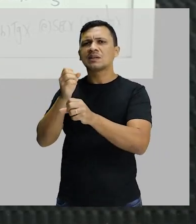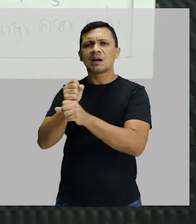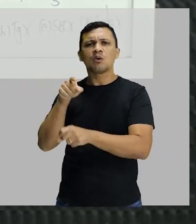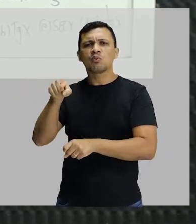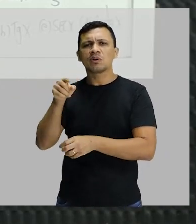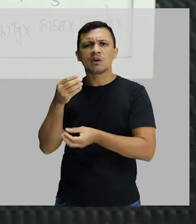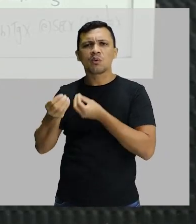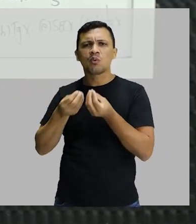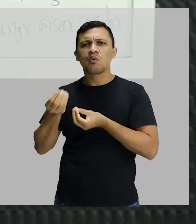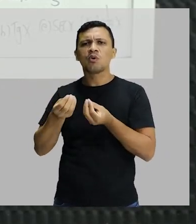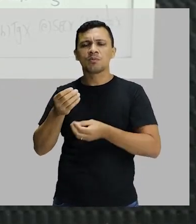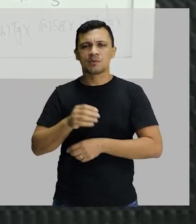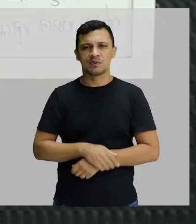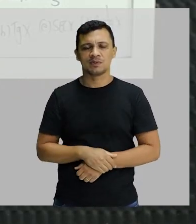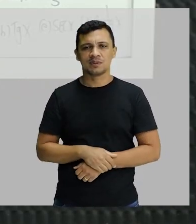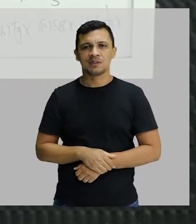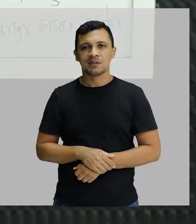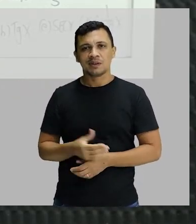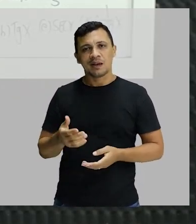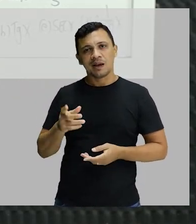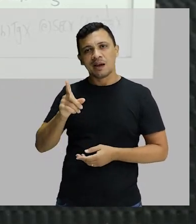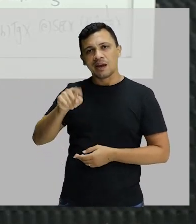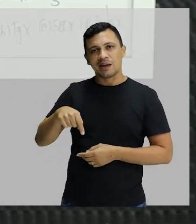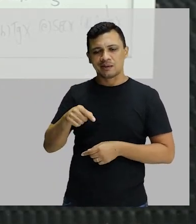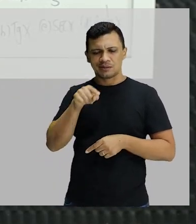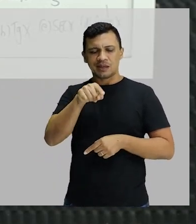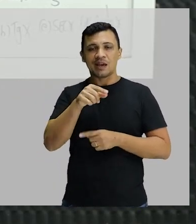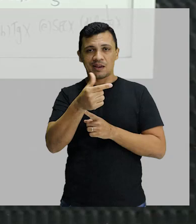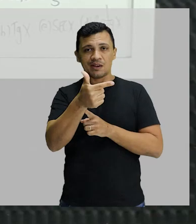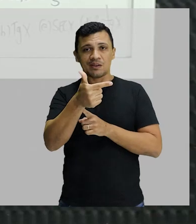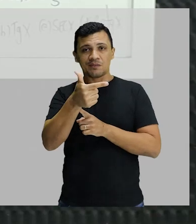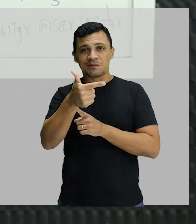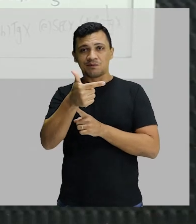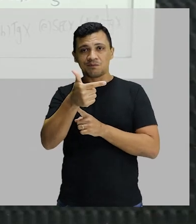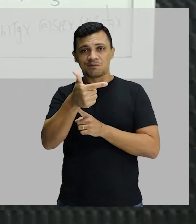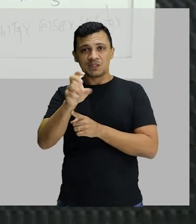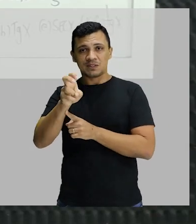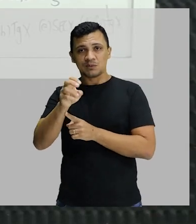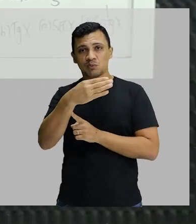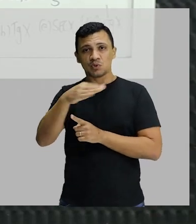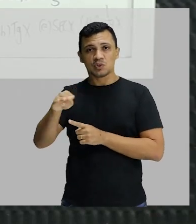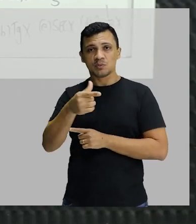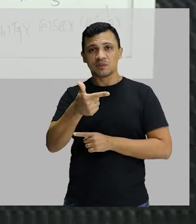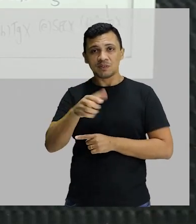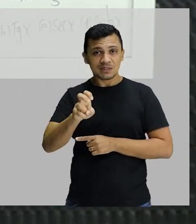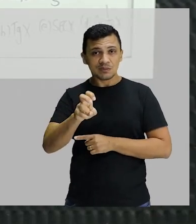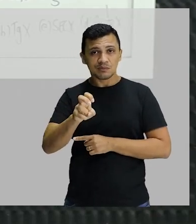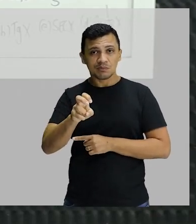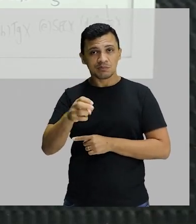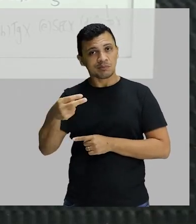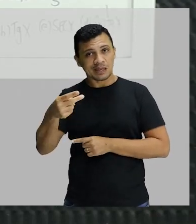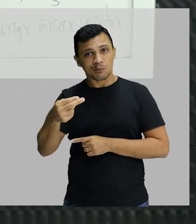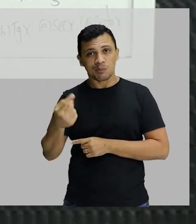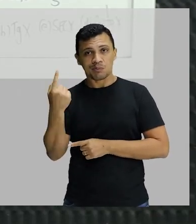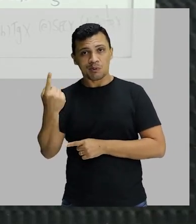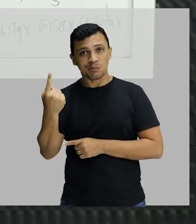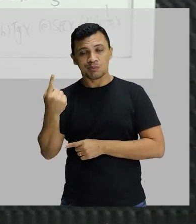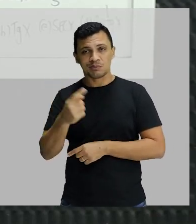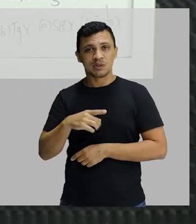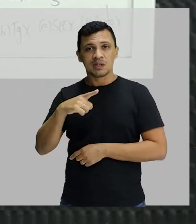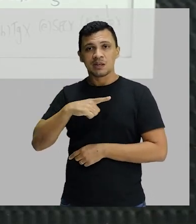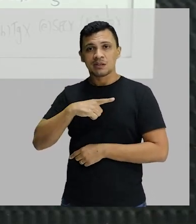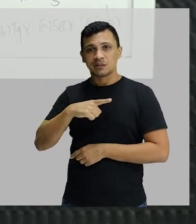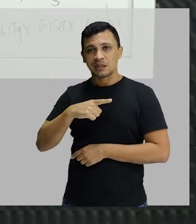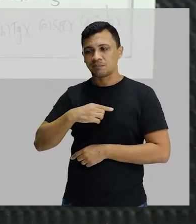inteiro é como se fosse 25/25. O inteiro são 25 partes de 25. Tá? Se você tem 25